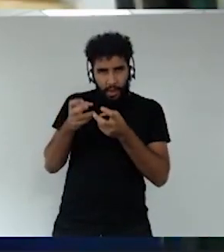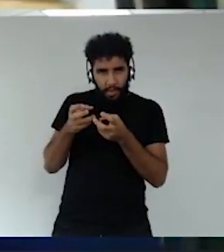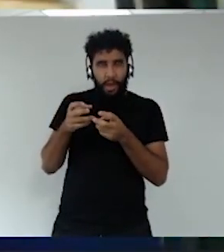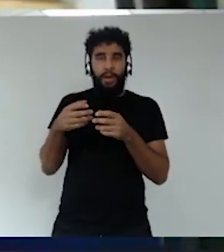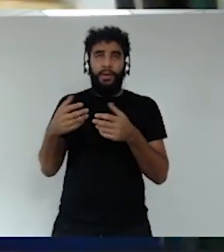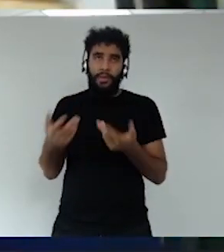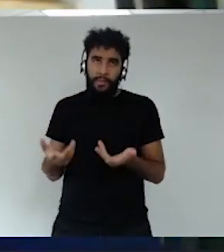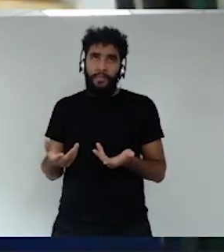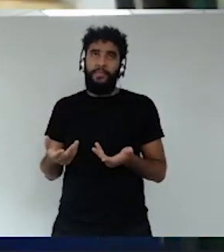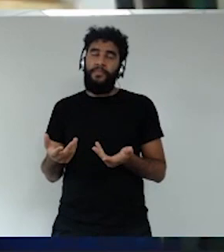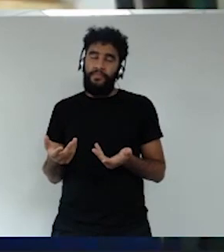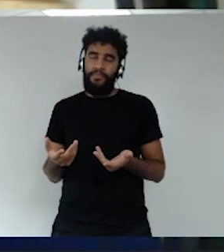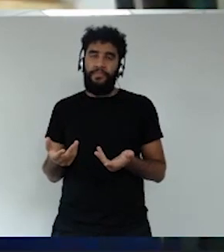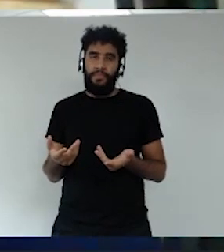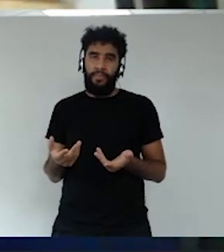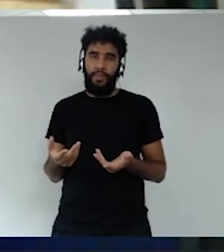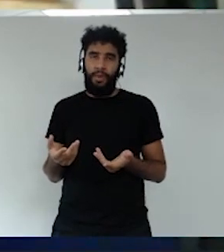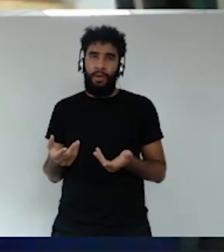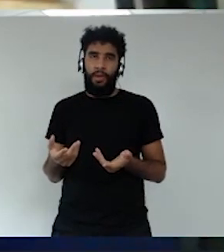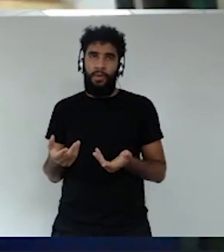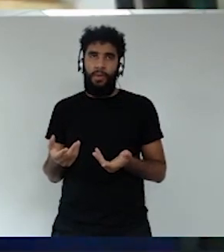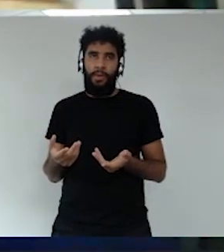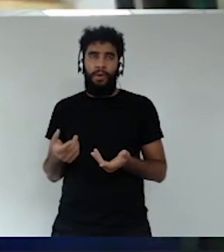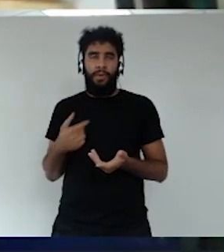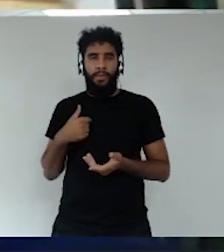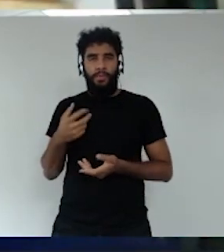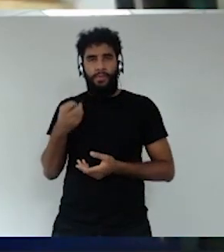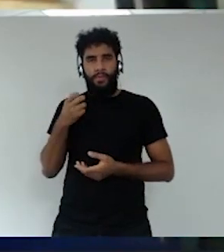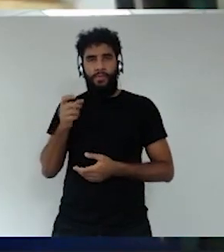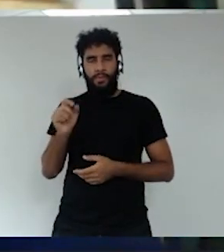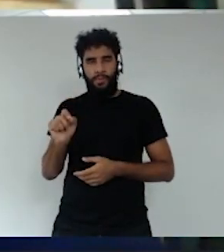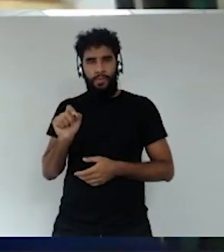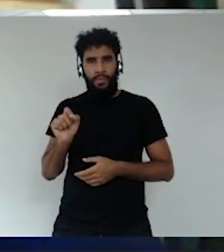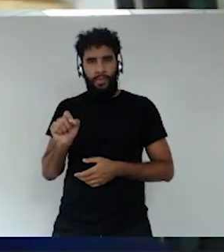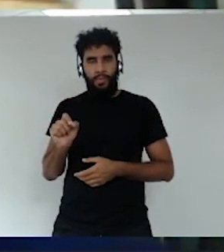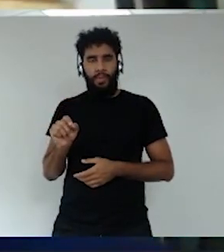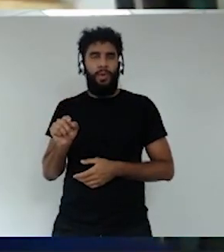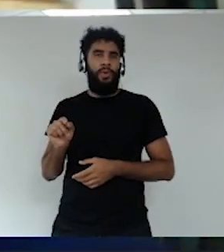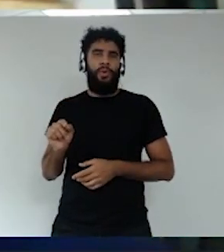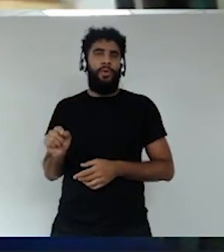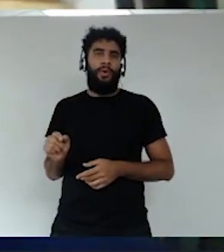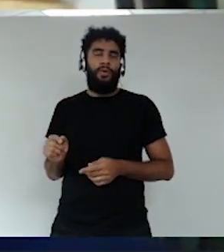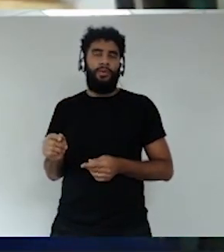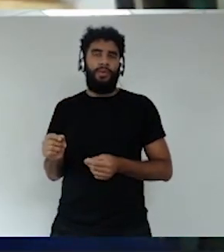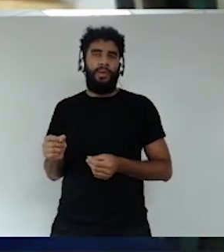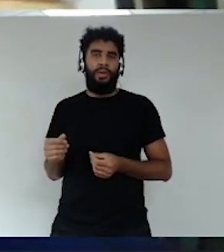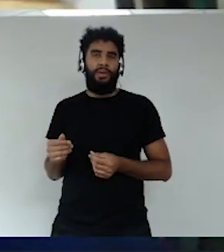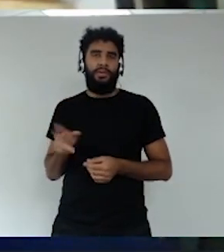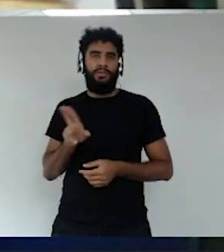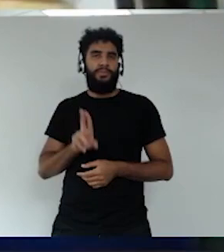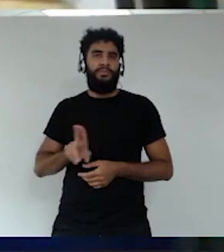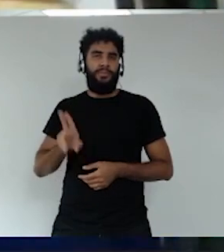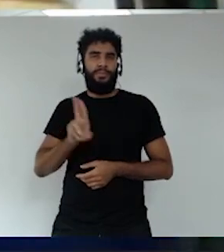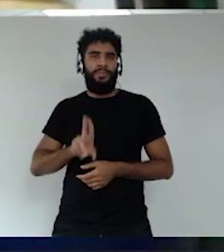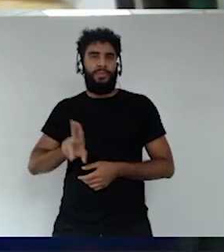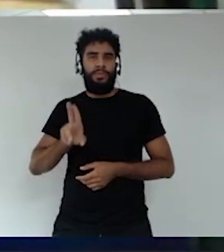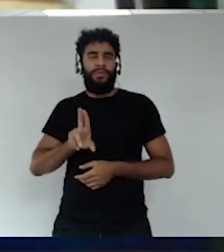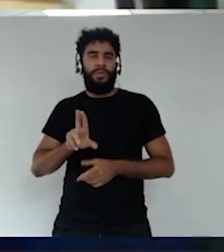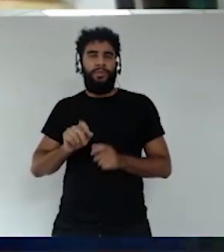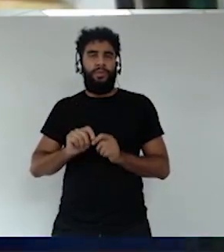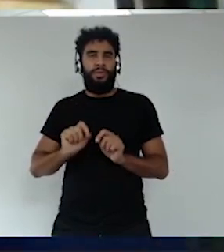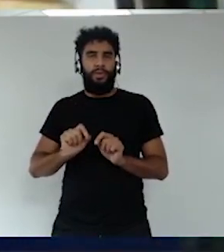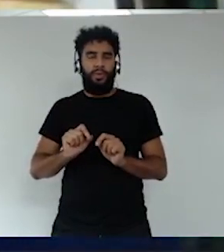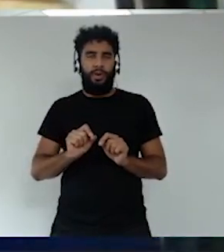eu procuro aqui observar o que é que está sendo utilizado para estimular